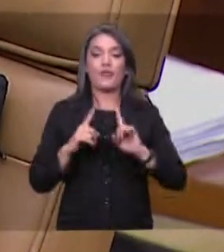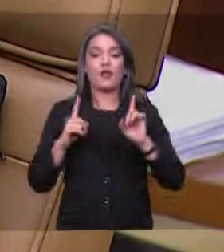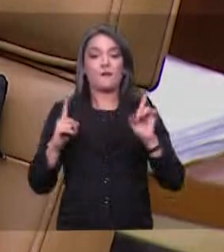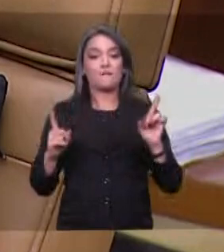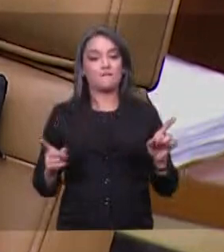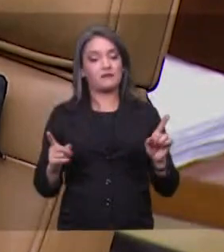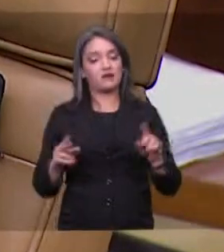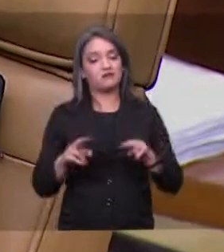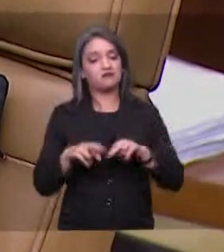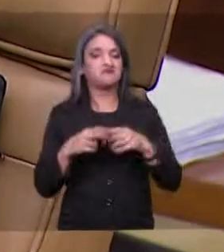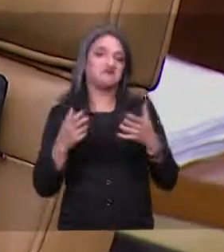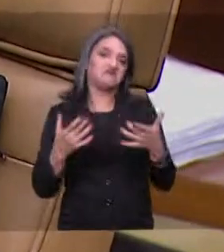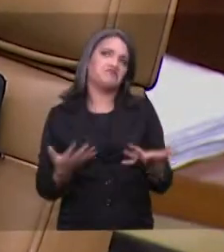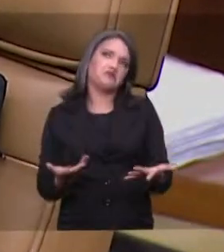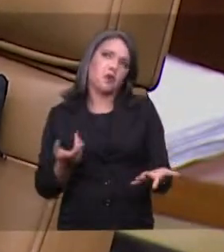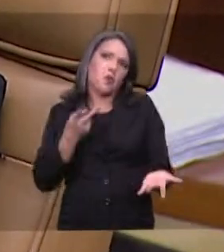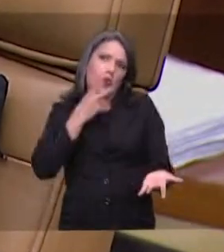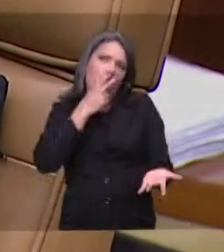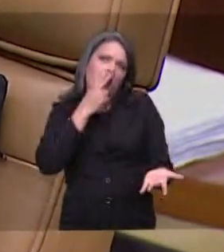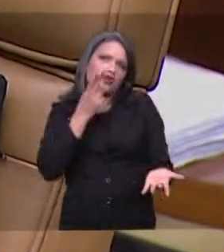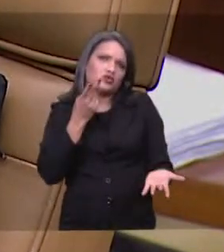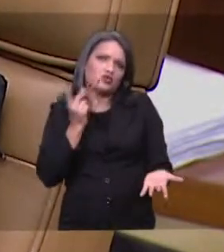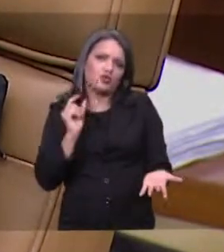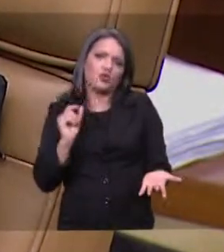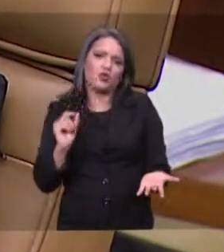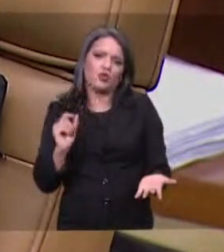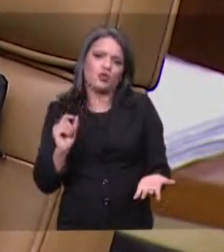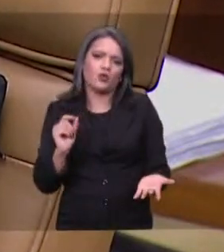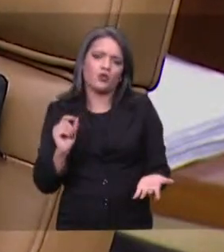razões trazidas, acho que é bastante